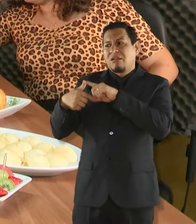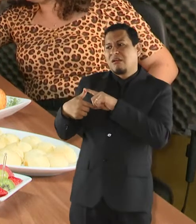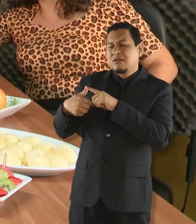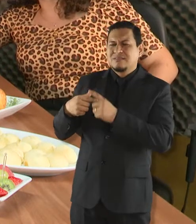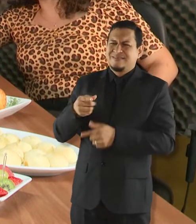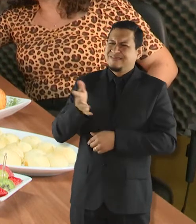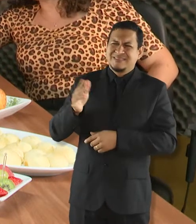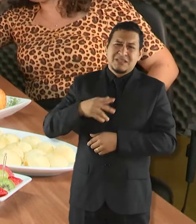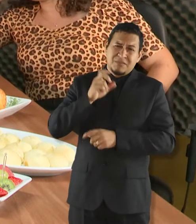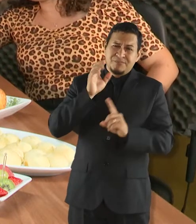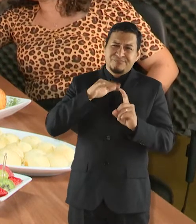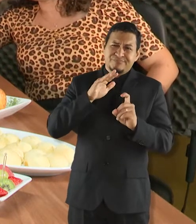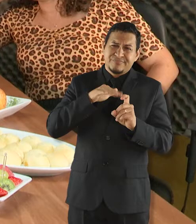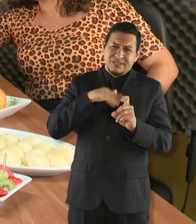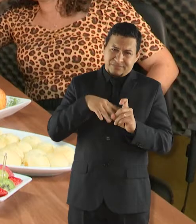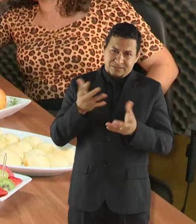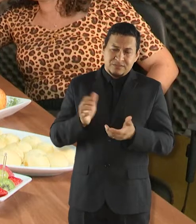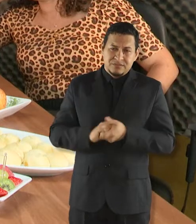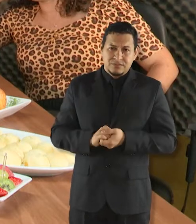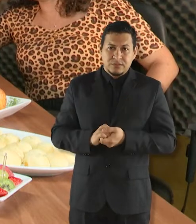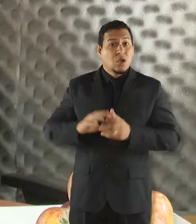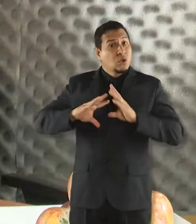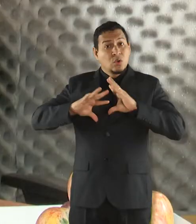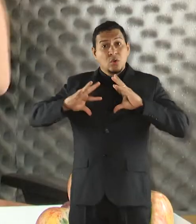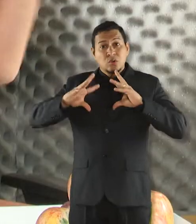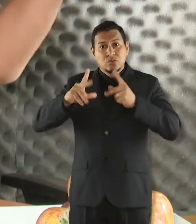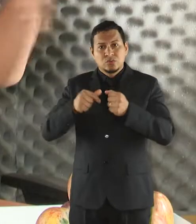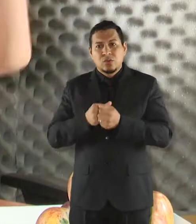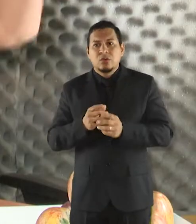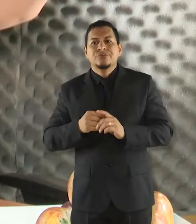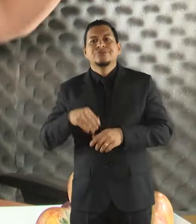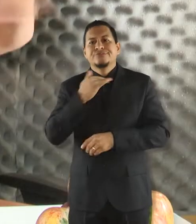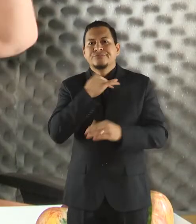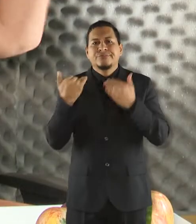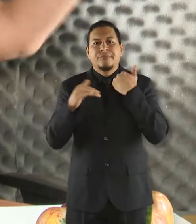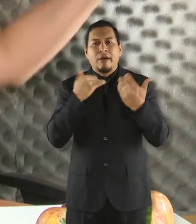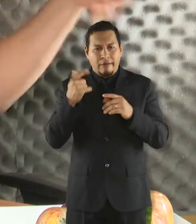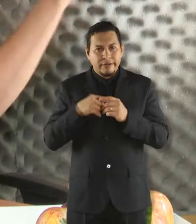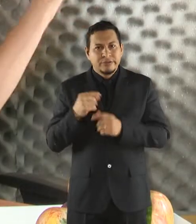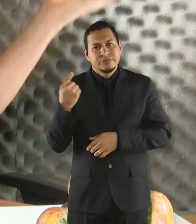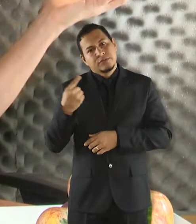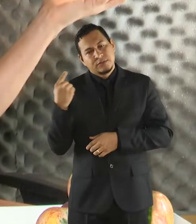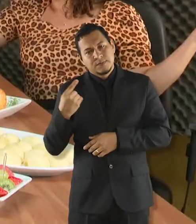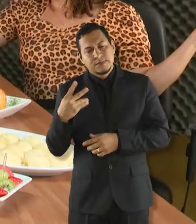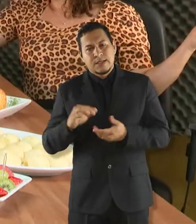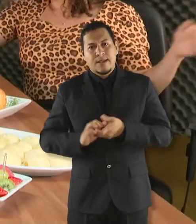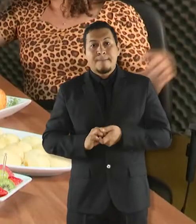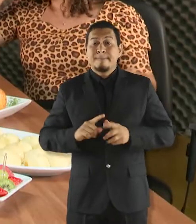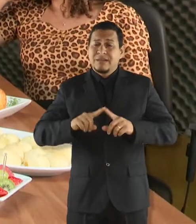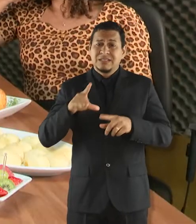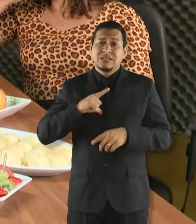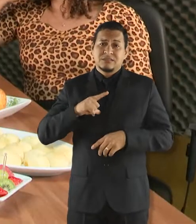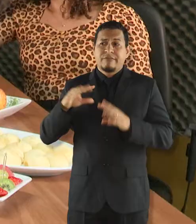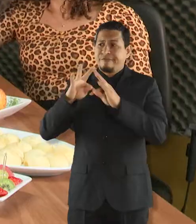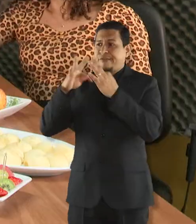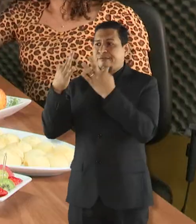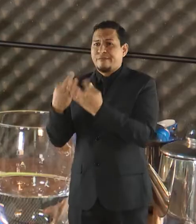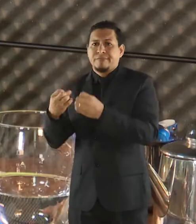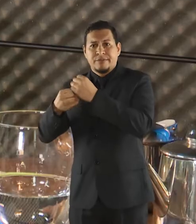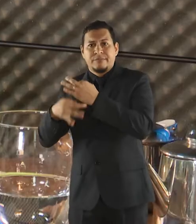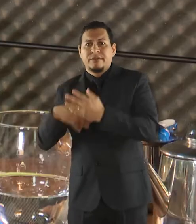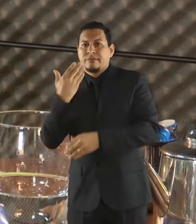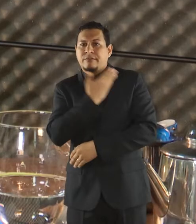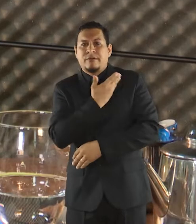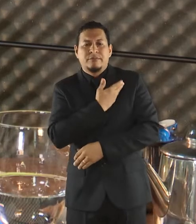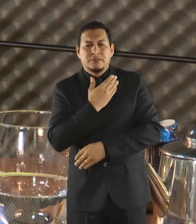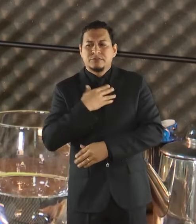falácia, é uma... Minha amiga, todo mundo morre sozinho. Talvez seja auxiliado ali do outro lado espiritual, a gente não sabe, né? Mas aí você tem parentes, filhos, amigos